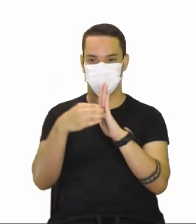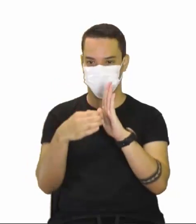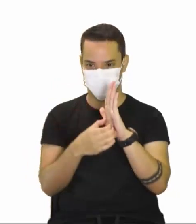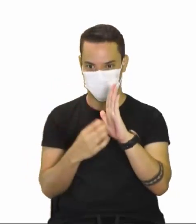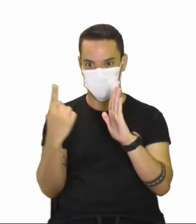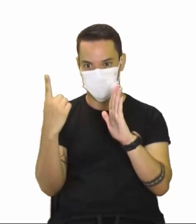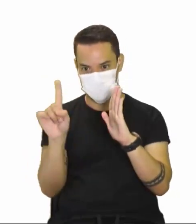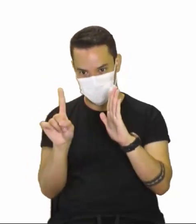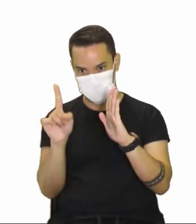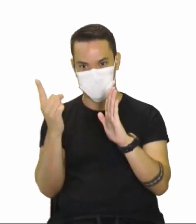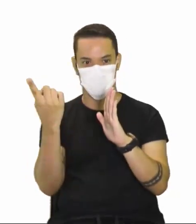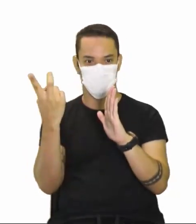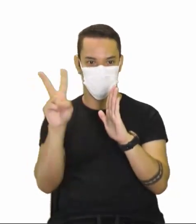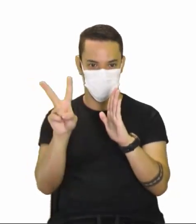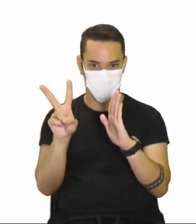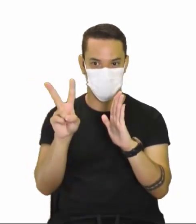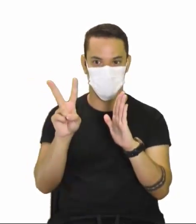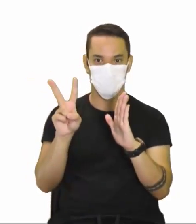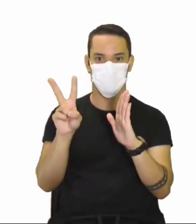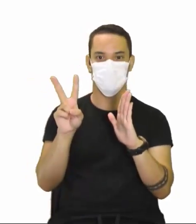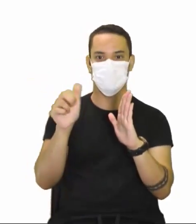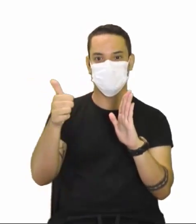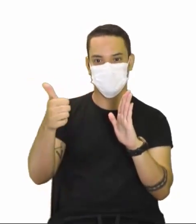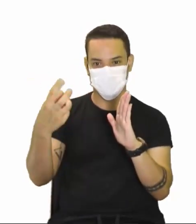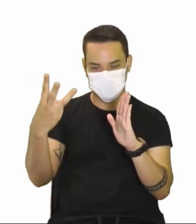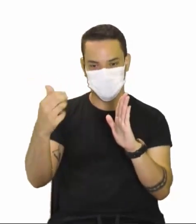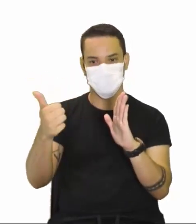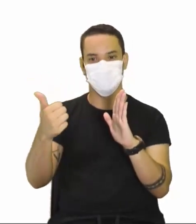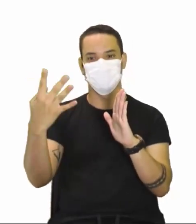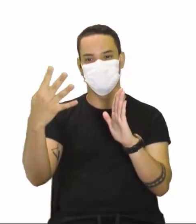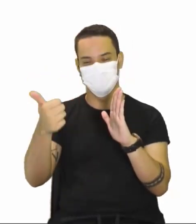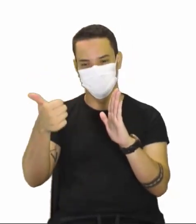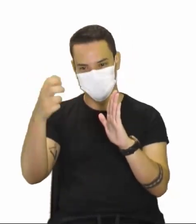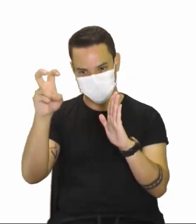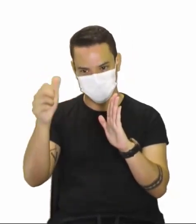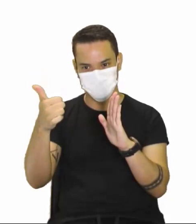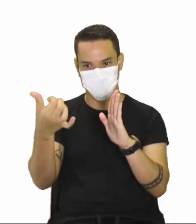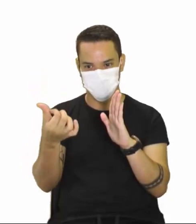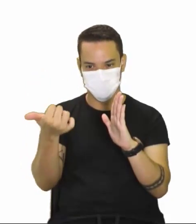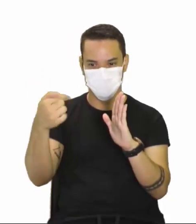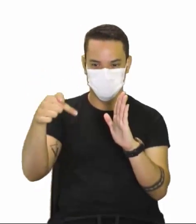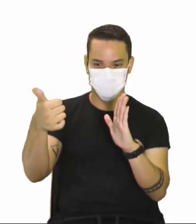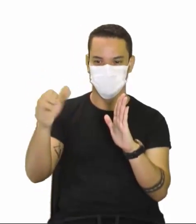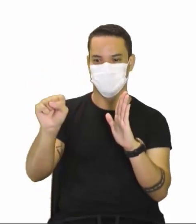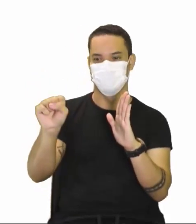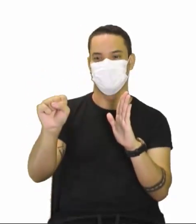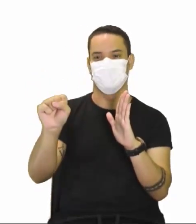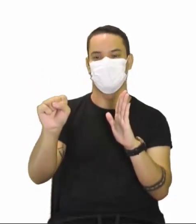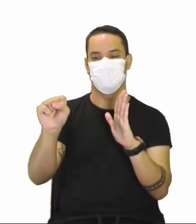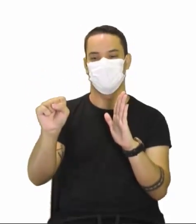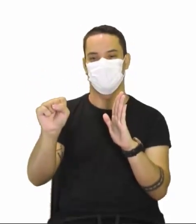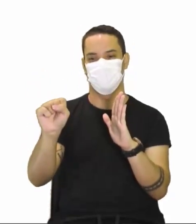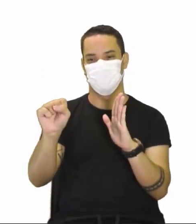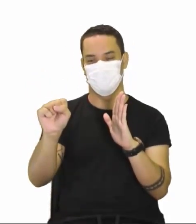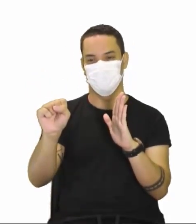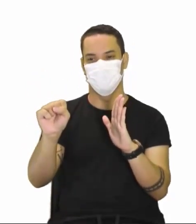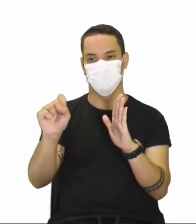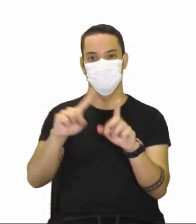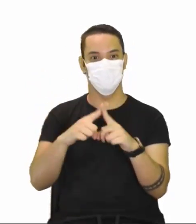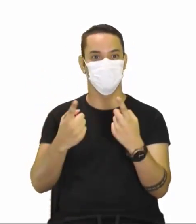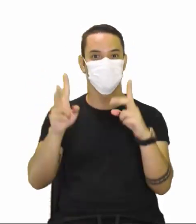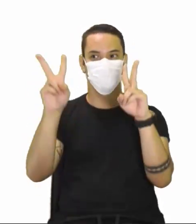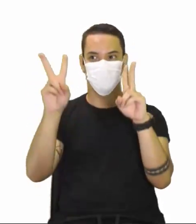1, 2, 13, 14, 15, 16, 17 e 18.